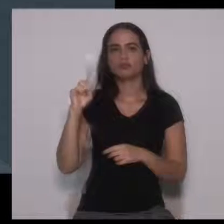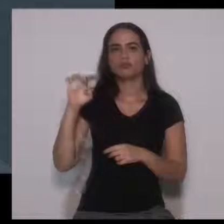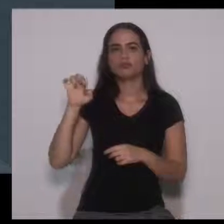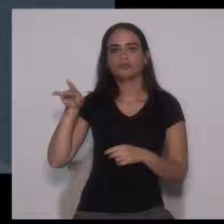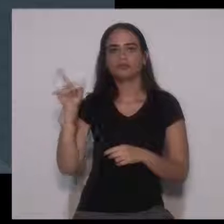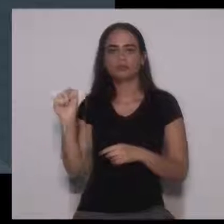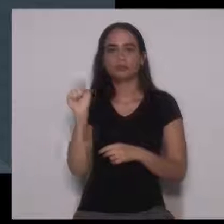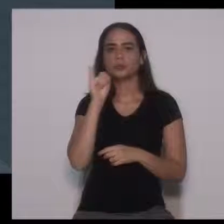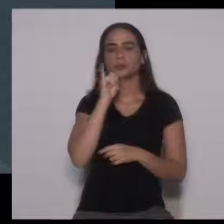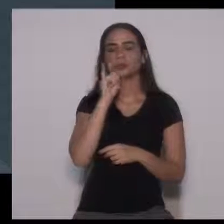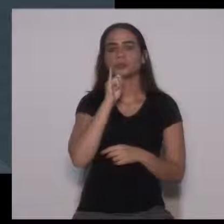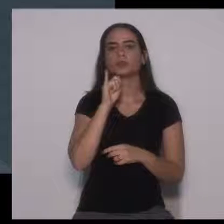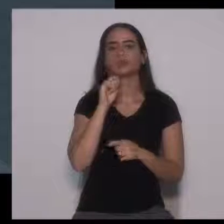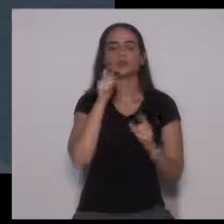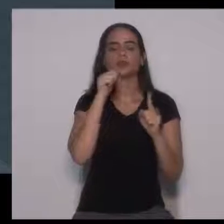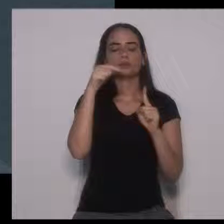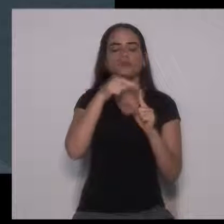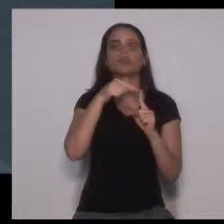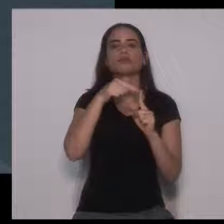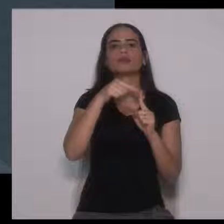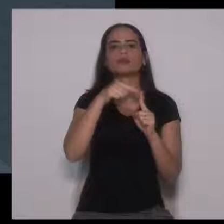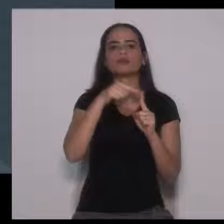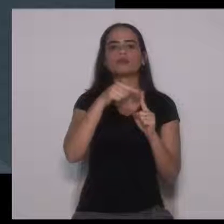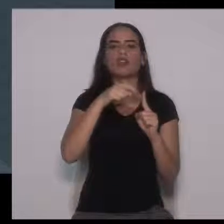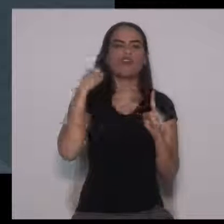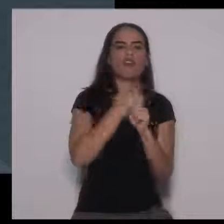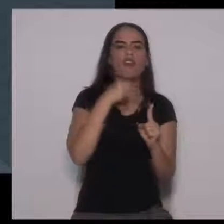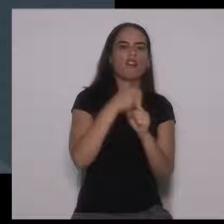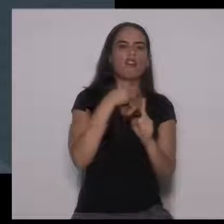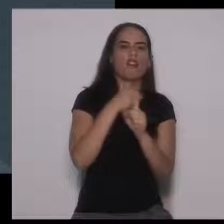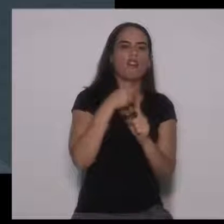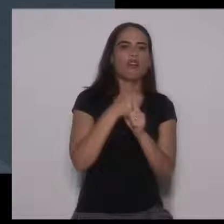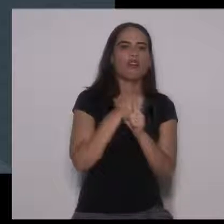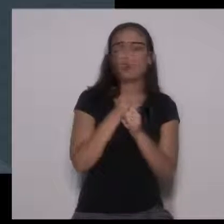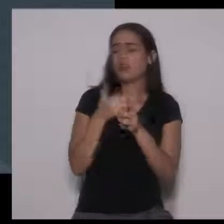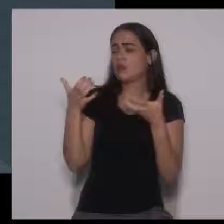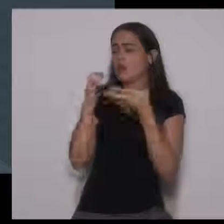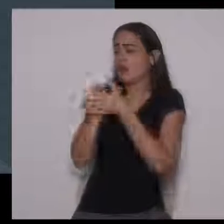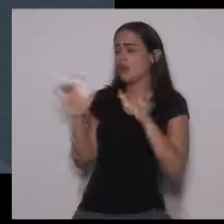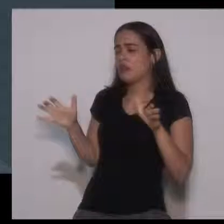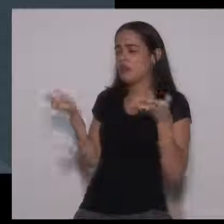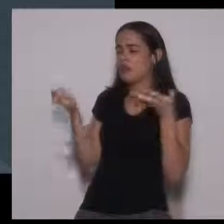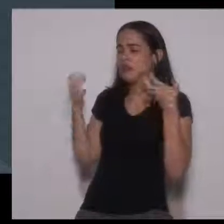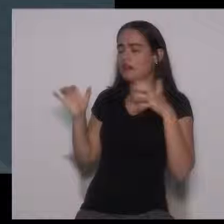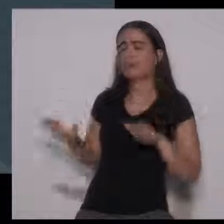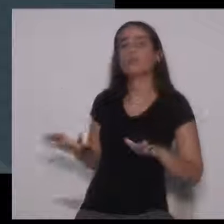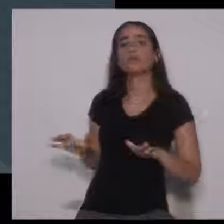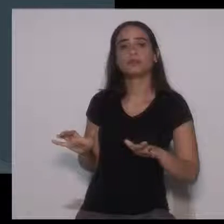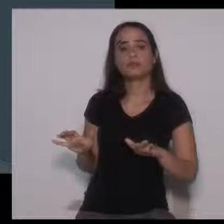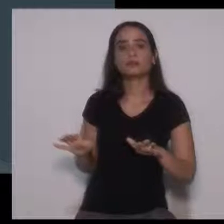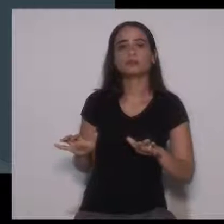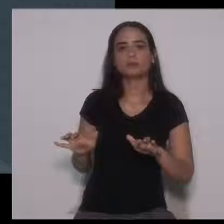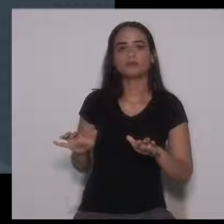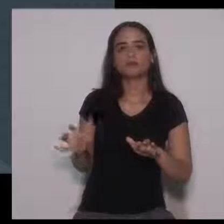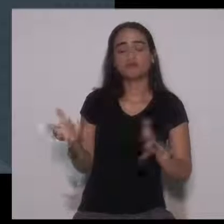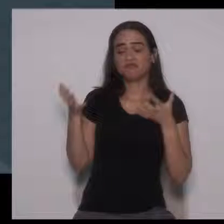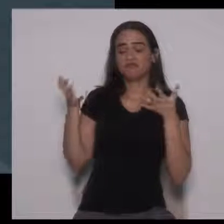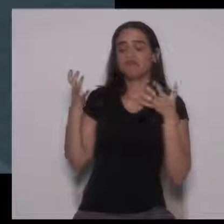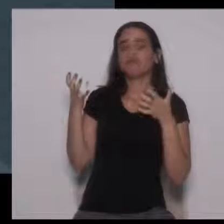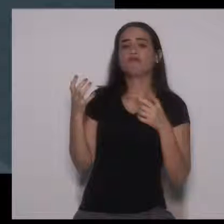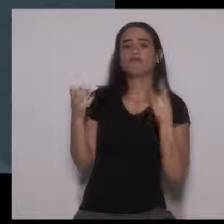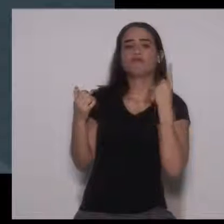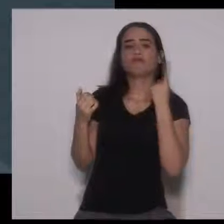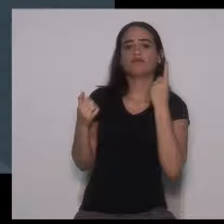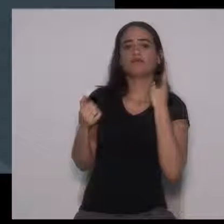apanha e, de repente, quer se separar, a mulher quer ter uma independência e